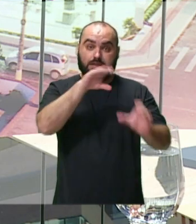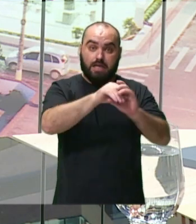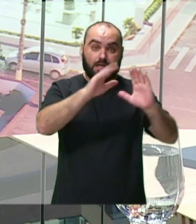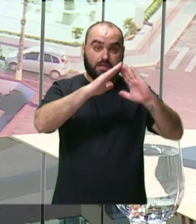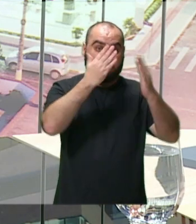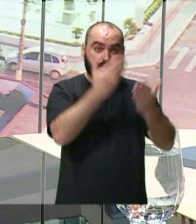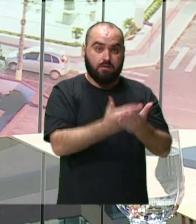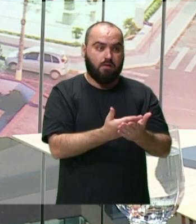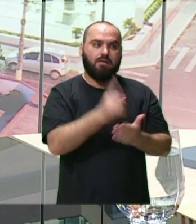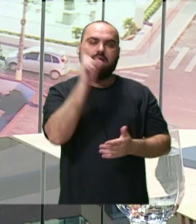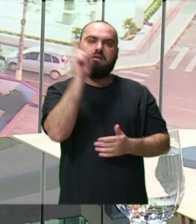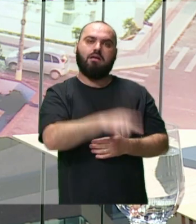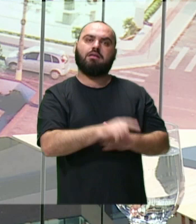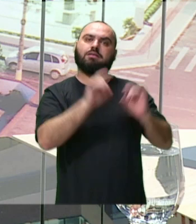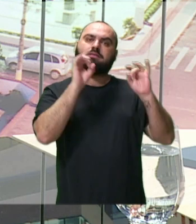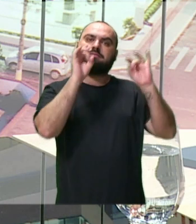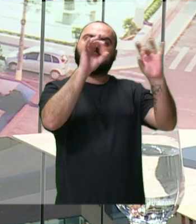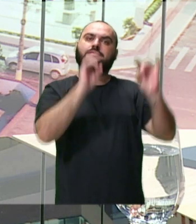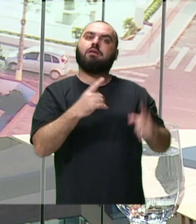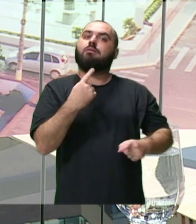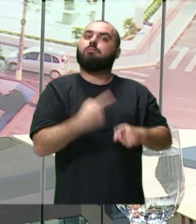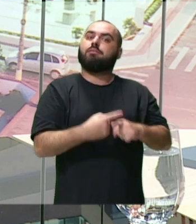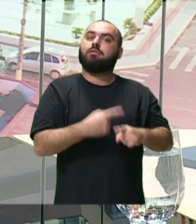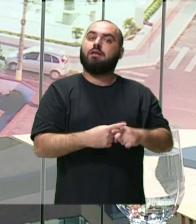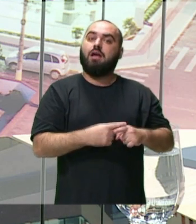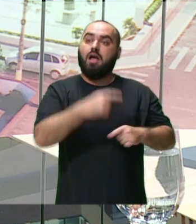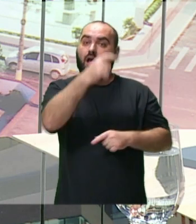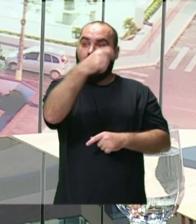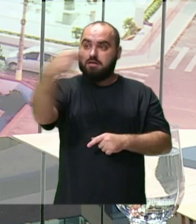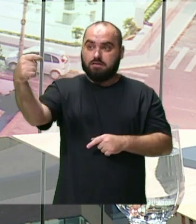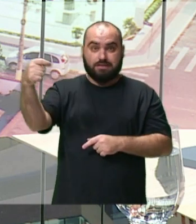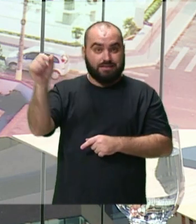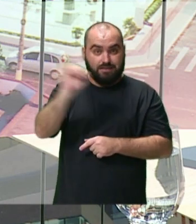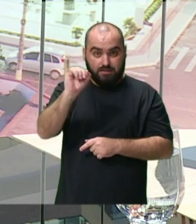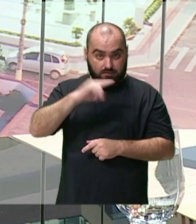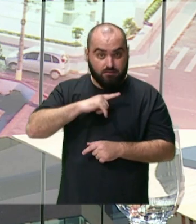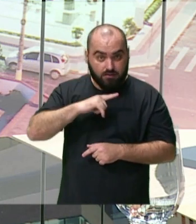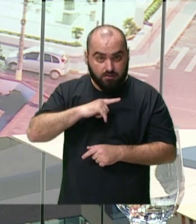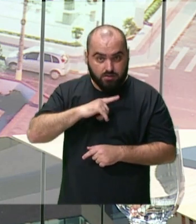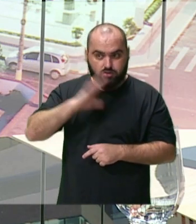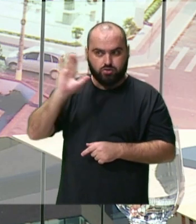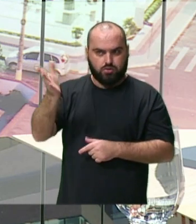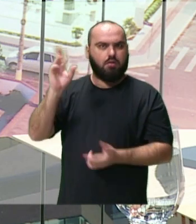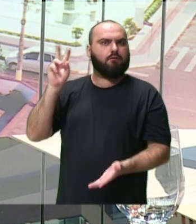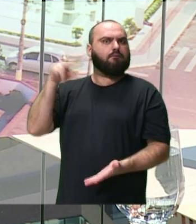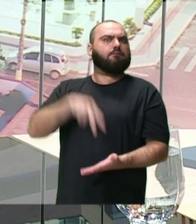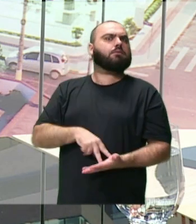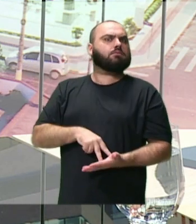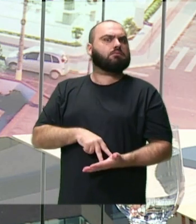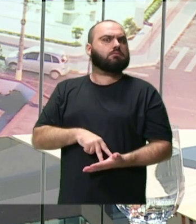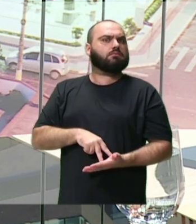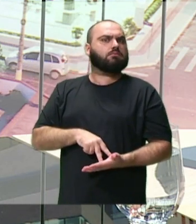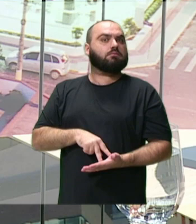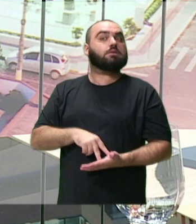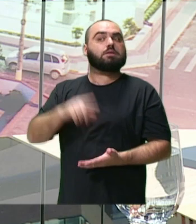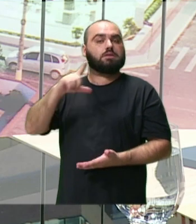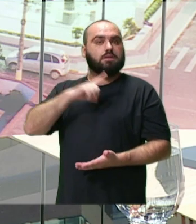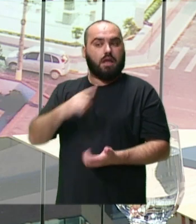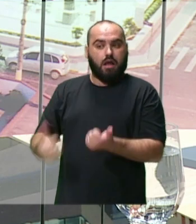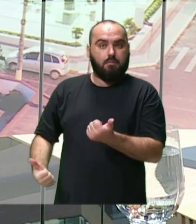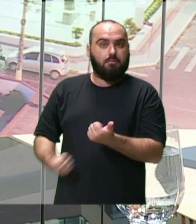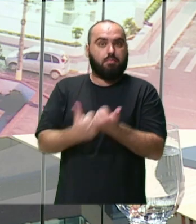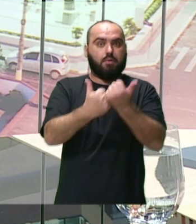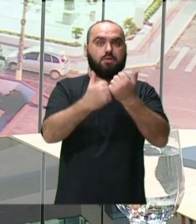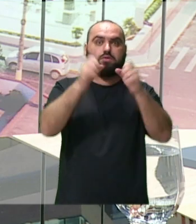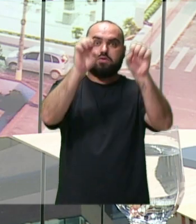pontual, porque as associações que existem em Itajaí, elas já são associações firmes, que ganham apoio